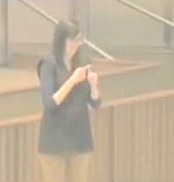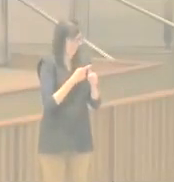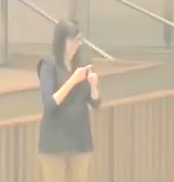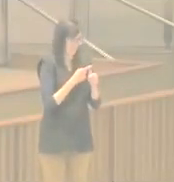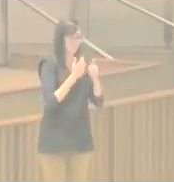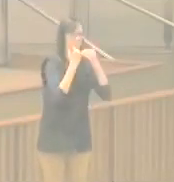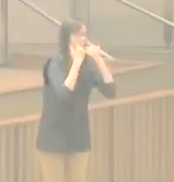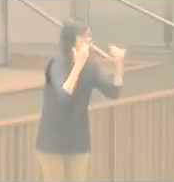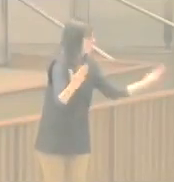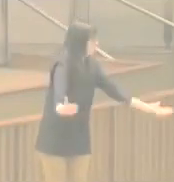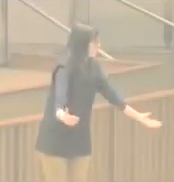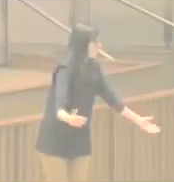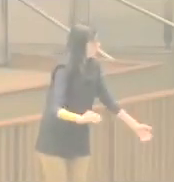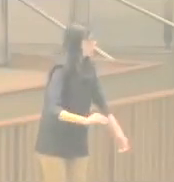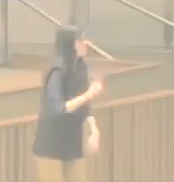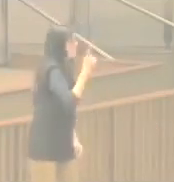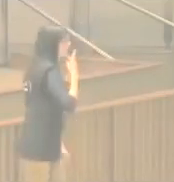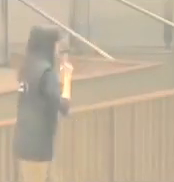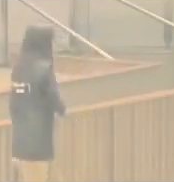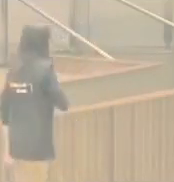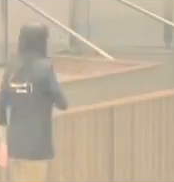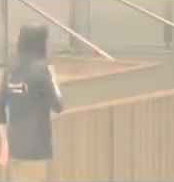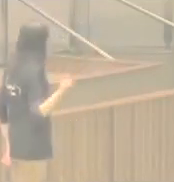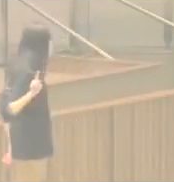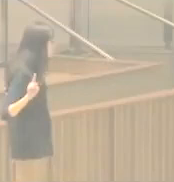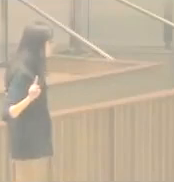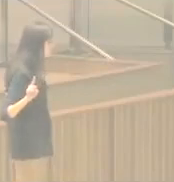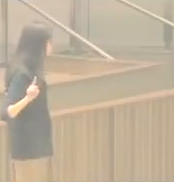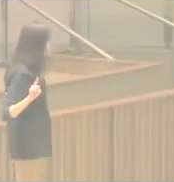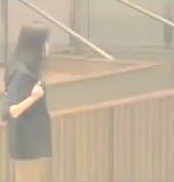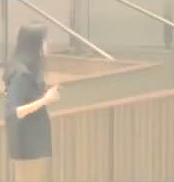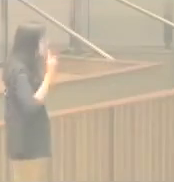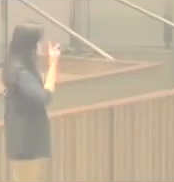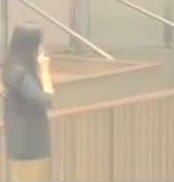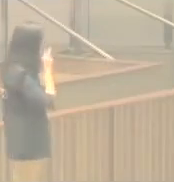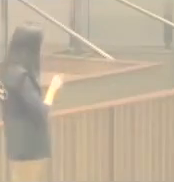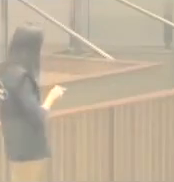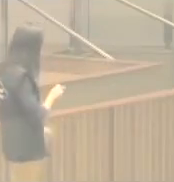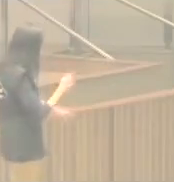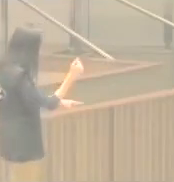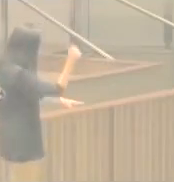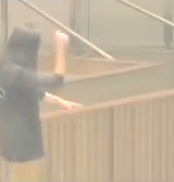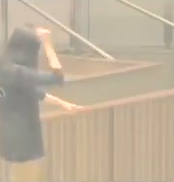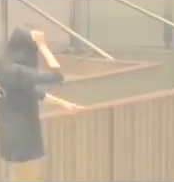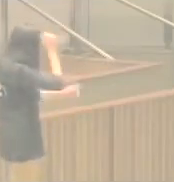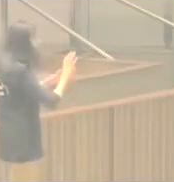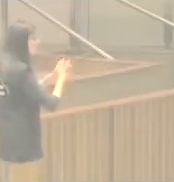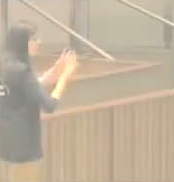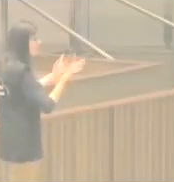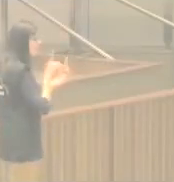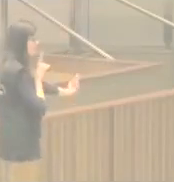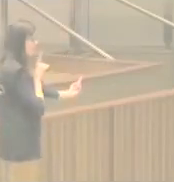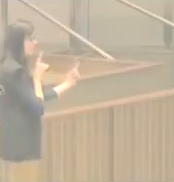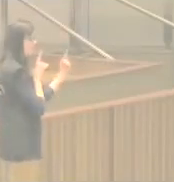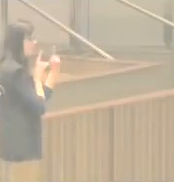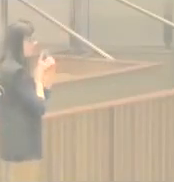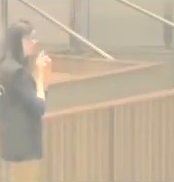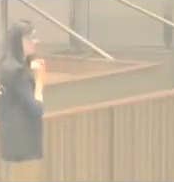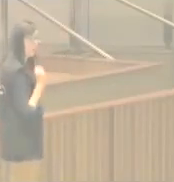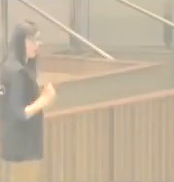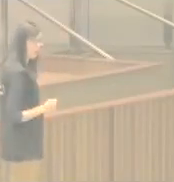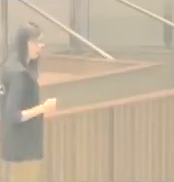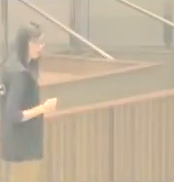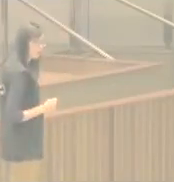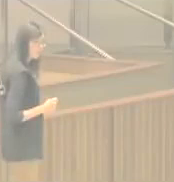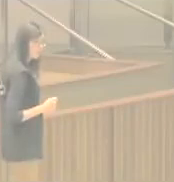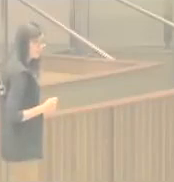Não há porta fechada quando o pai vê no seu filho um coração arrependido. E aí a